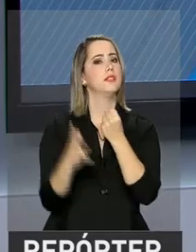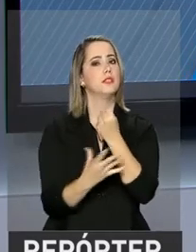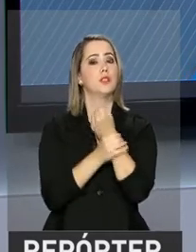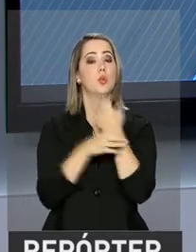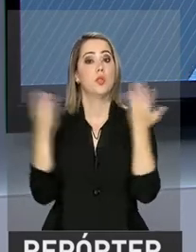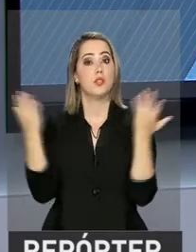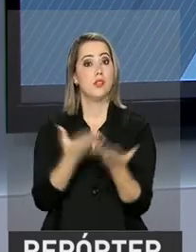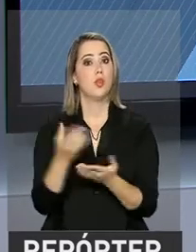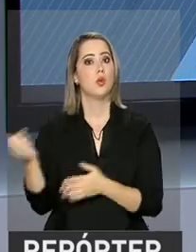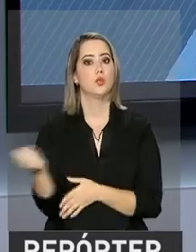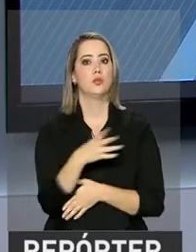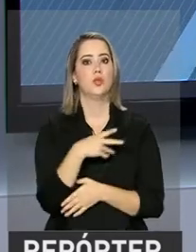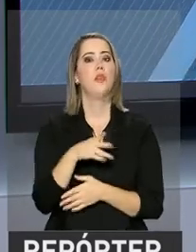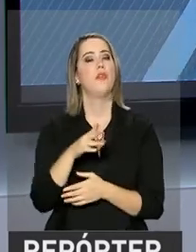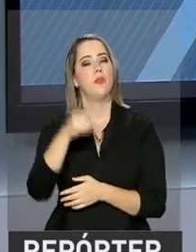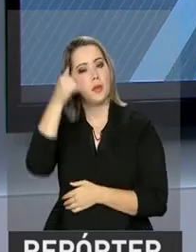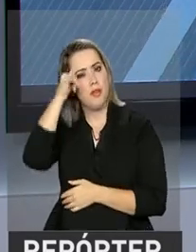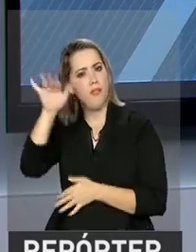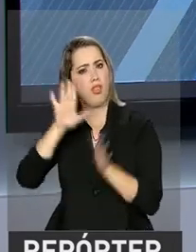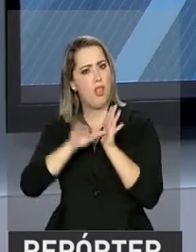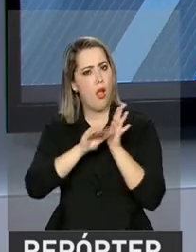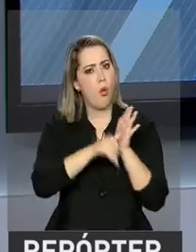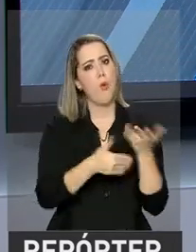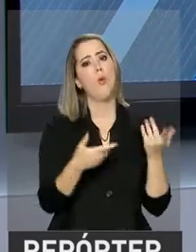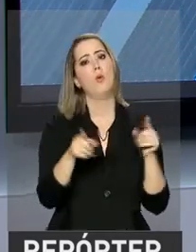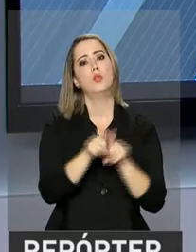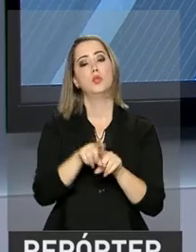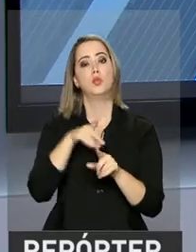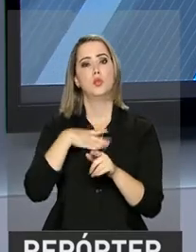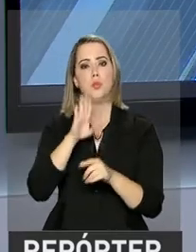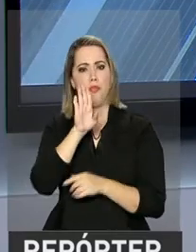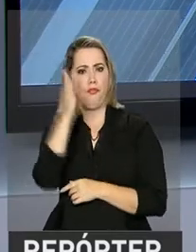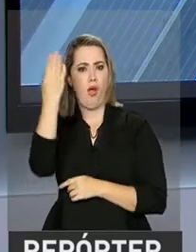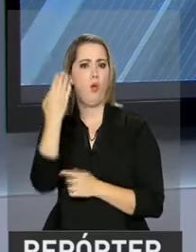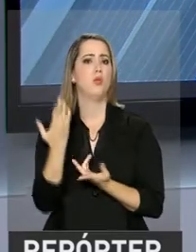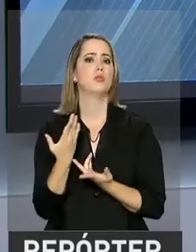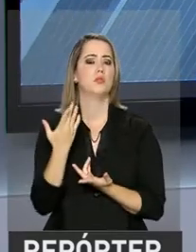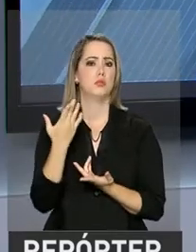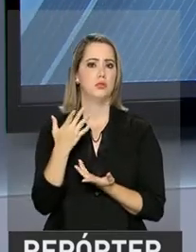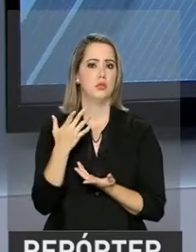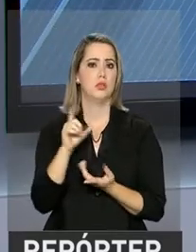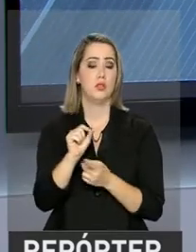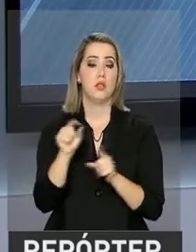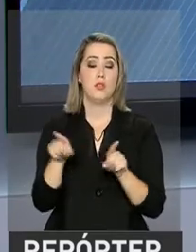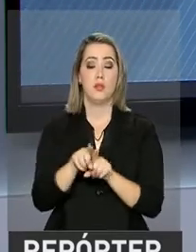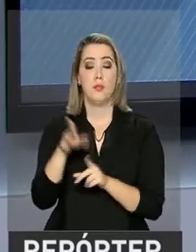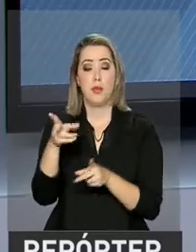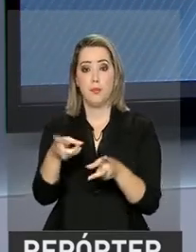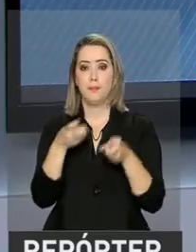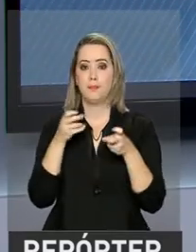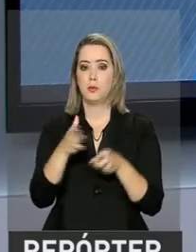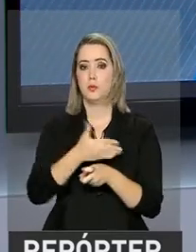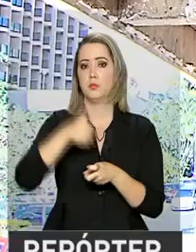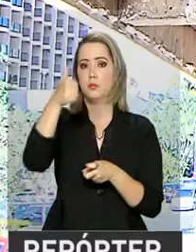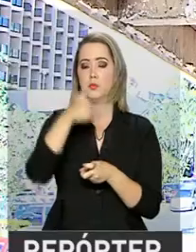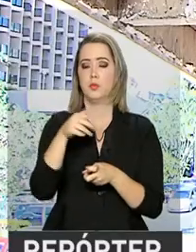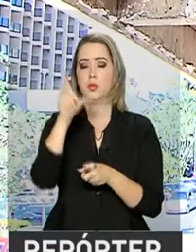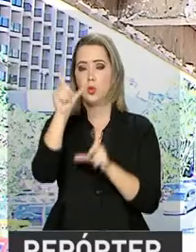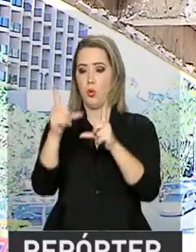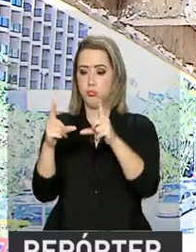dificultar fraudes e falsificações e também facilitar a identificação dos motoristas